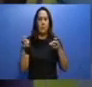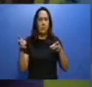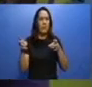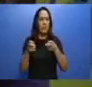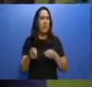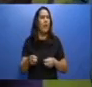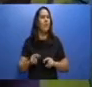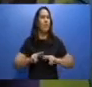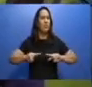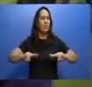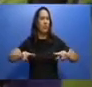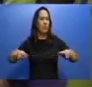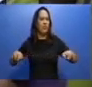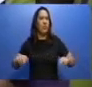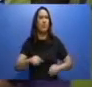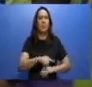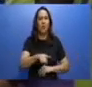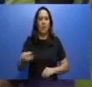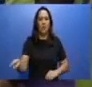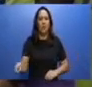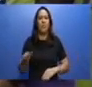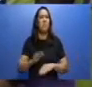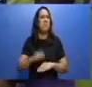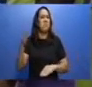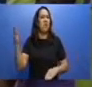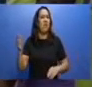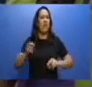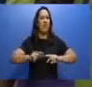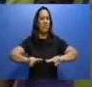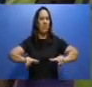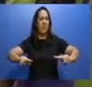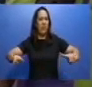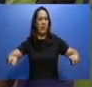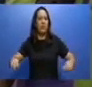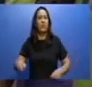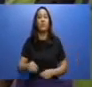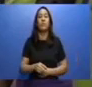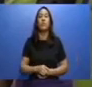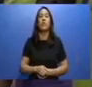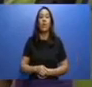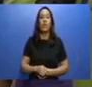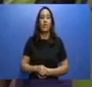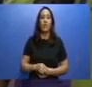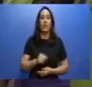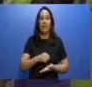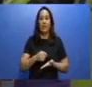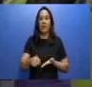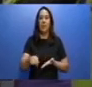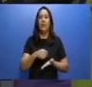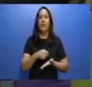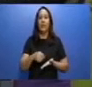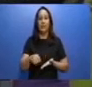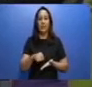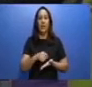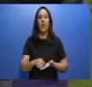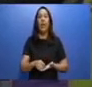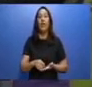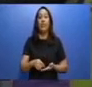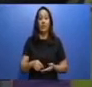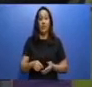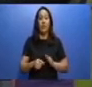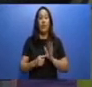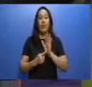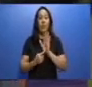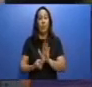Pode ser que aí você identifique até mais algum. Você pode até colocar, depois conferir com a sua professora se tá